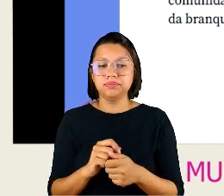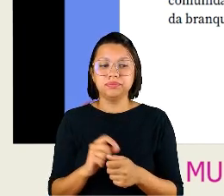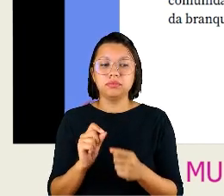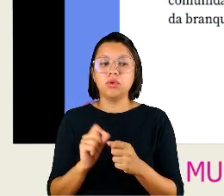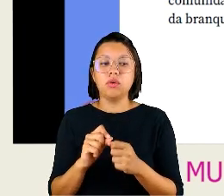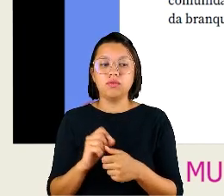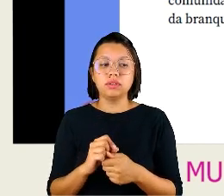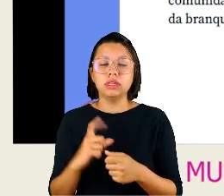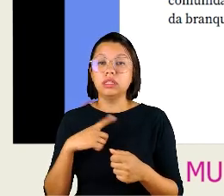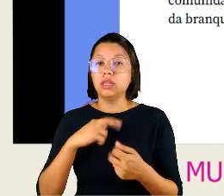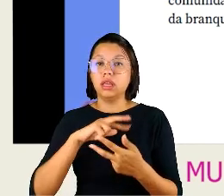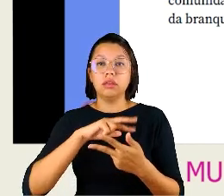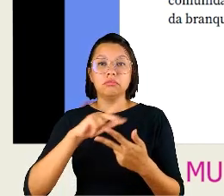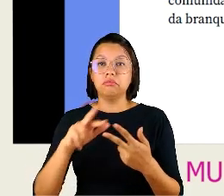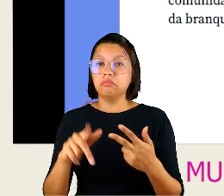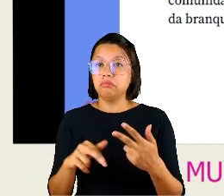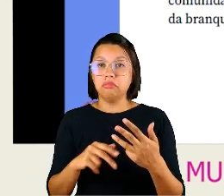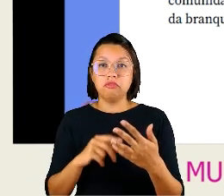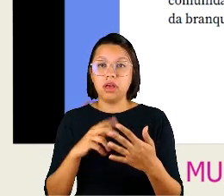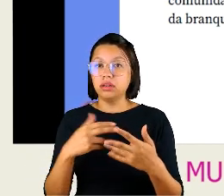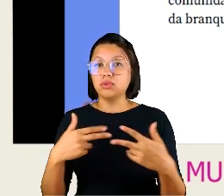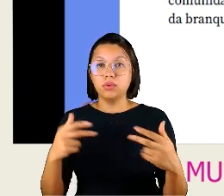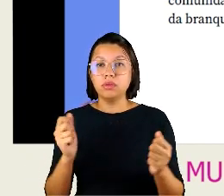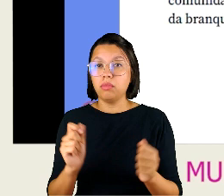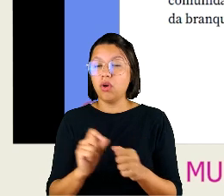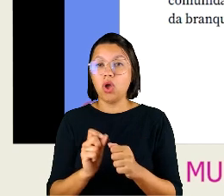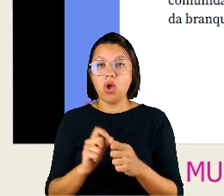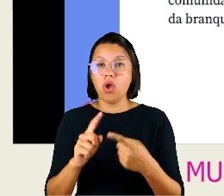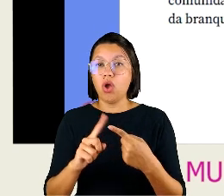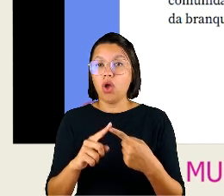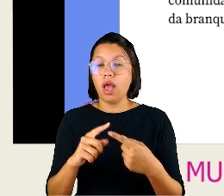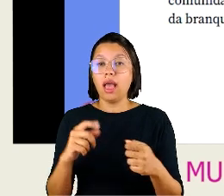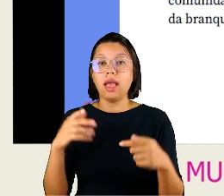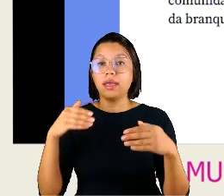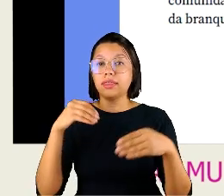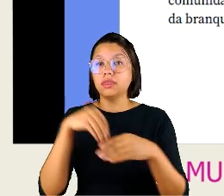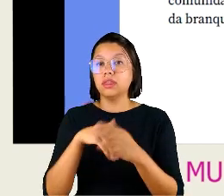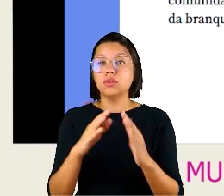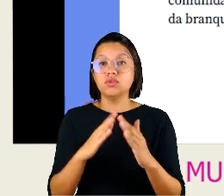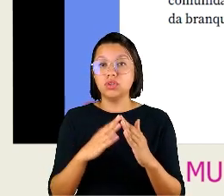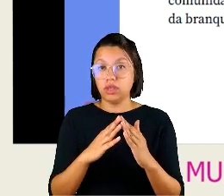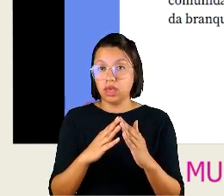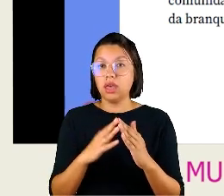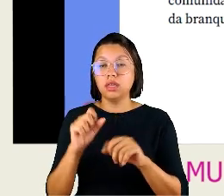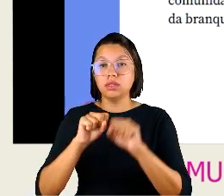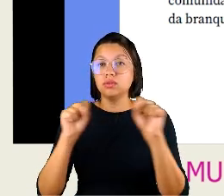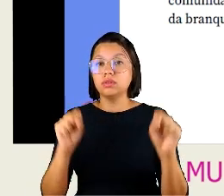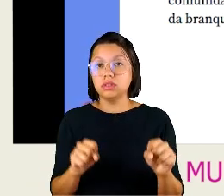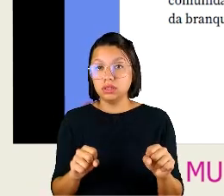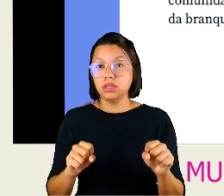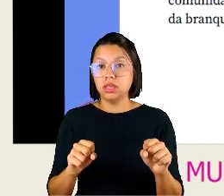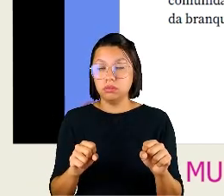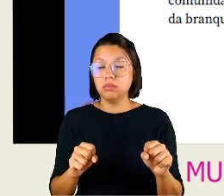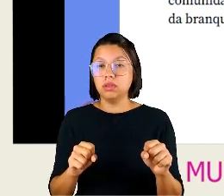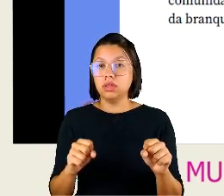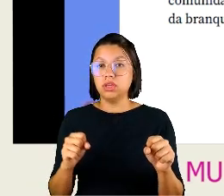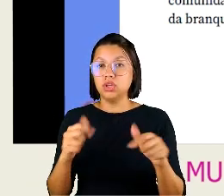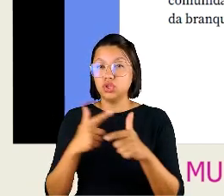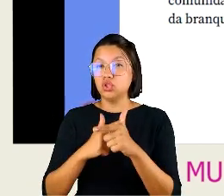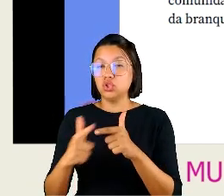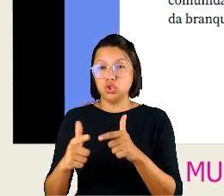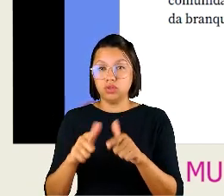que podem ser feitas, então, desde exercer dentro de casa um sistema que permita a divisão justa e equânime das tarefas de